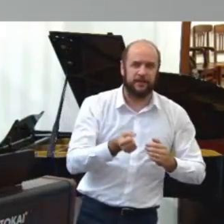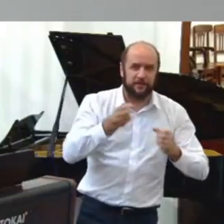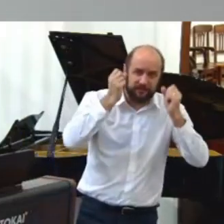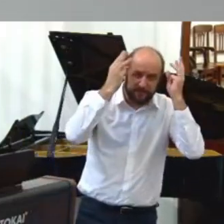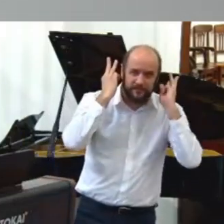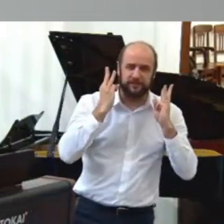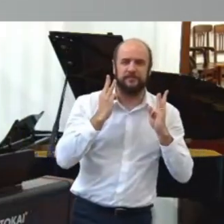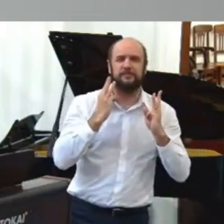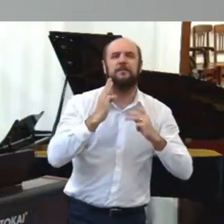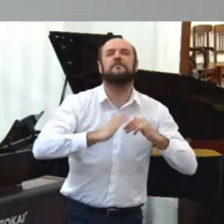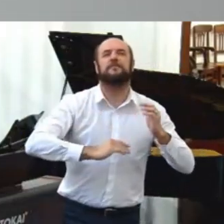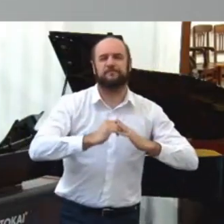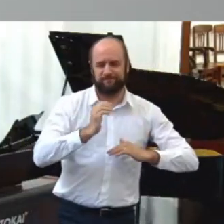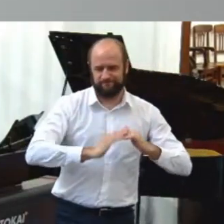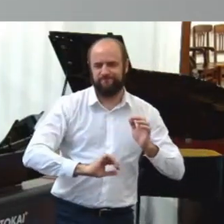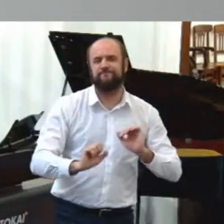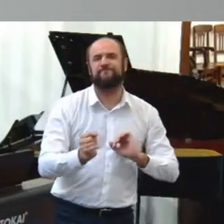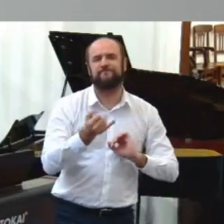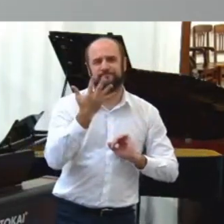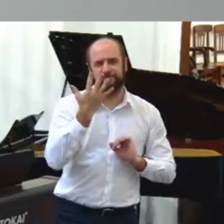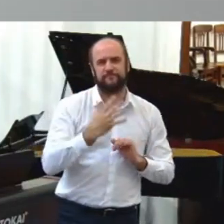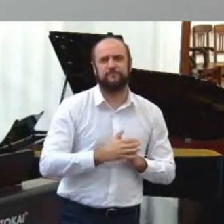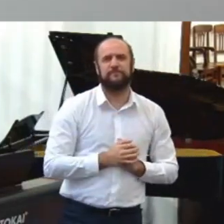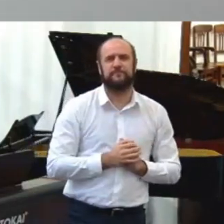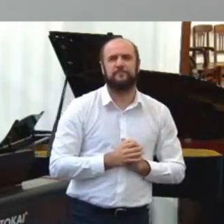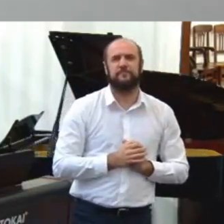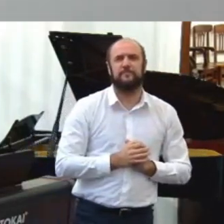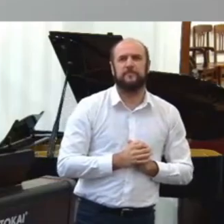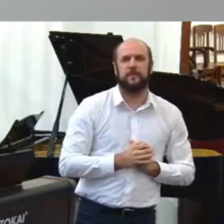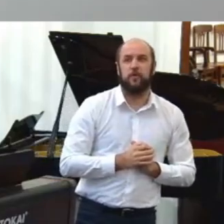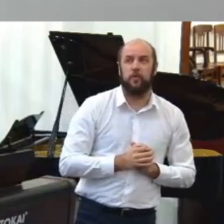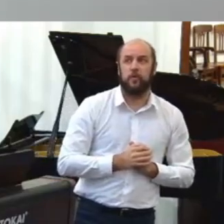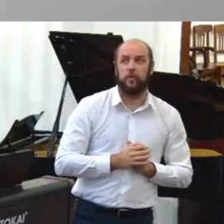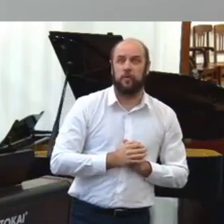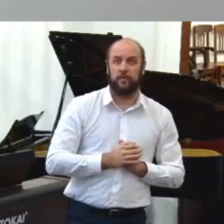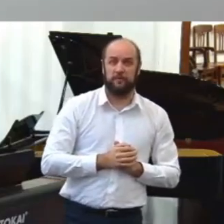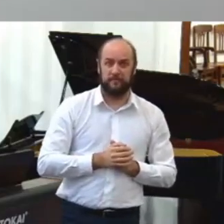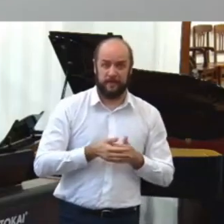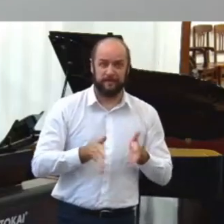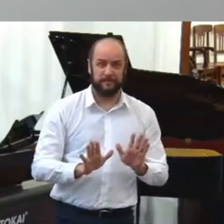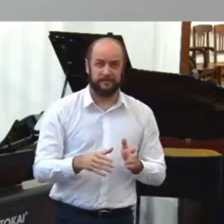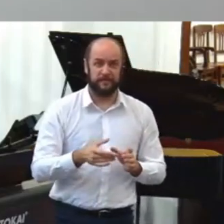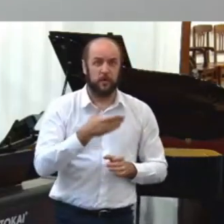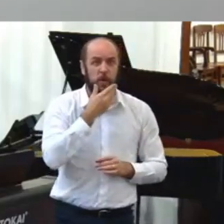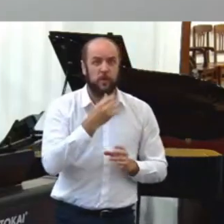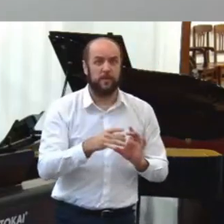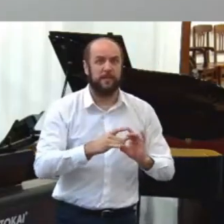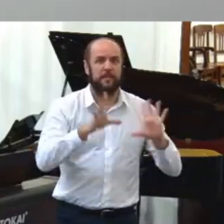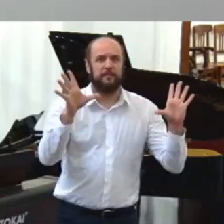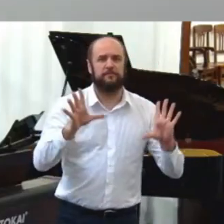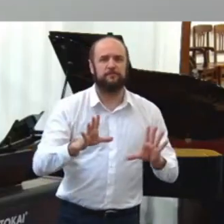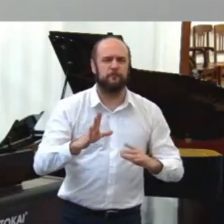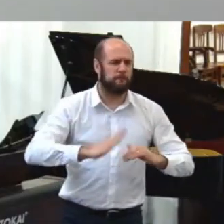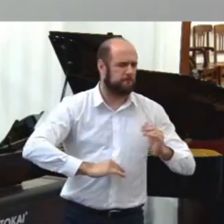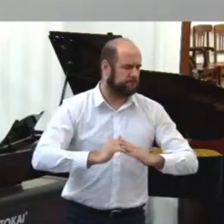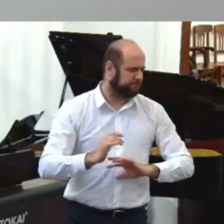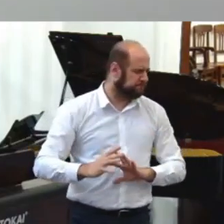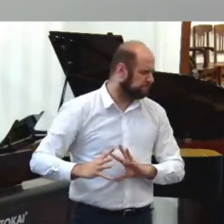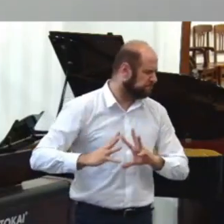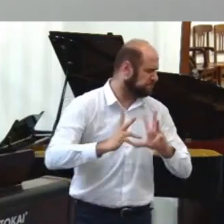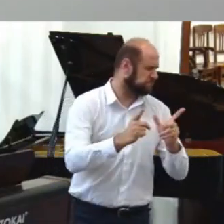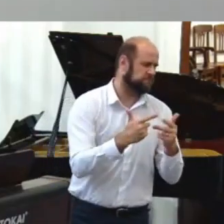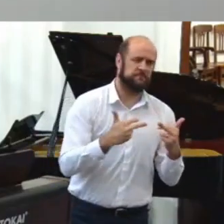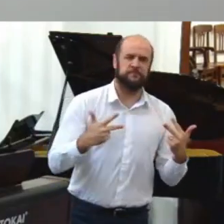capítulo 15. Ele iria providenciar o libertador e faria todas as